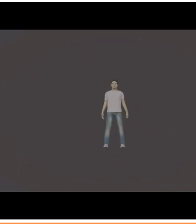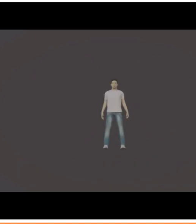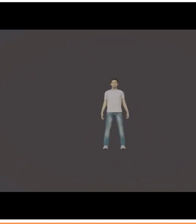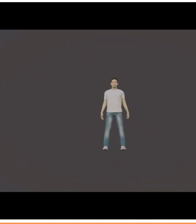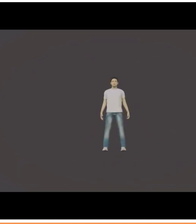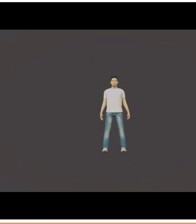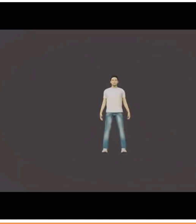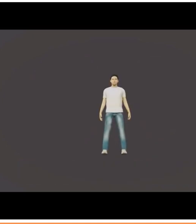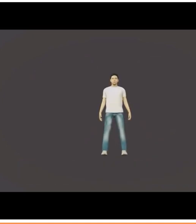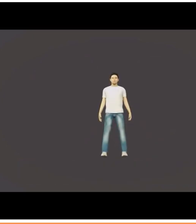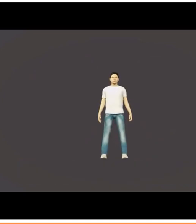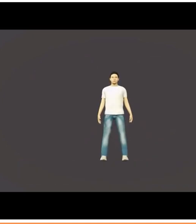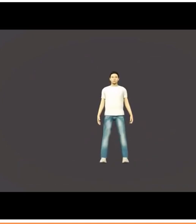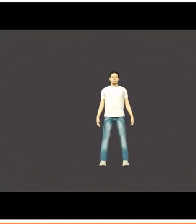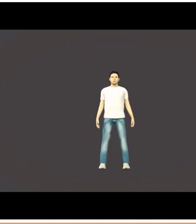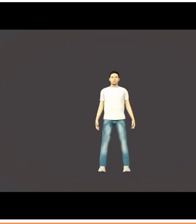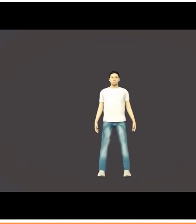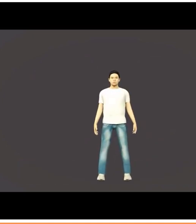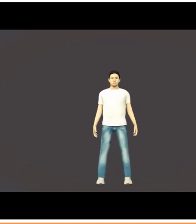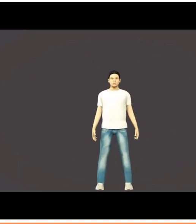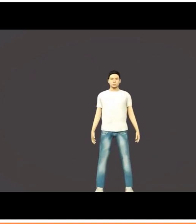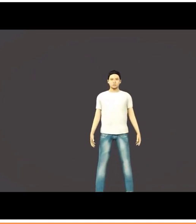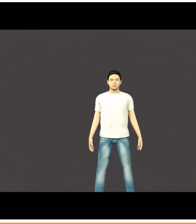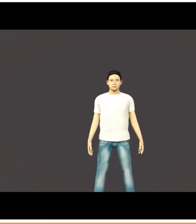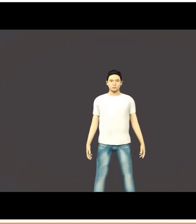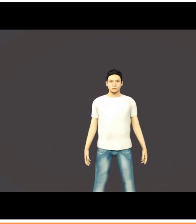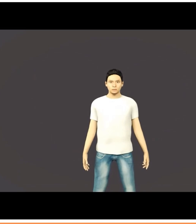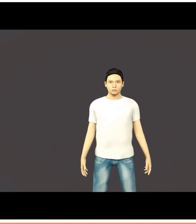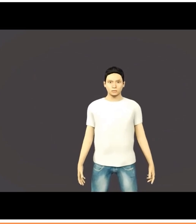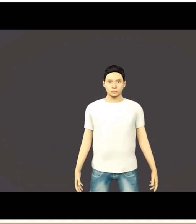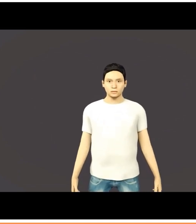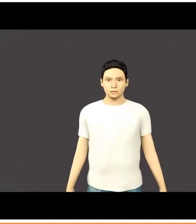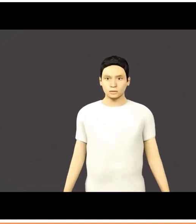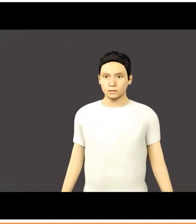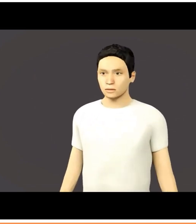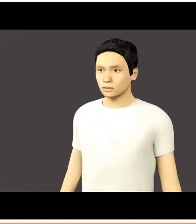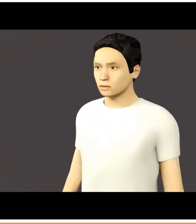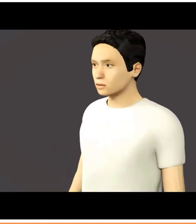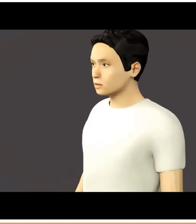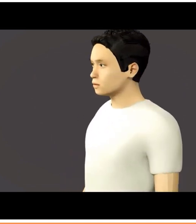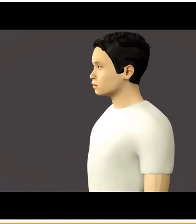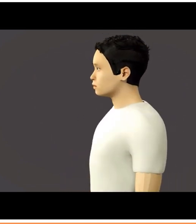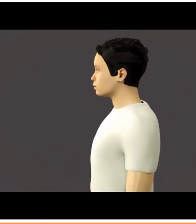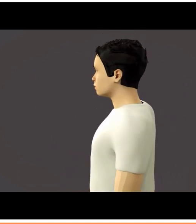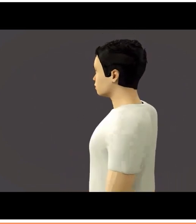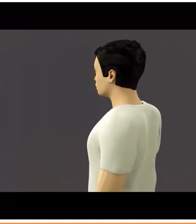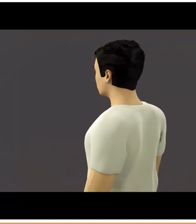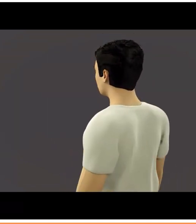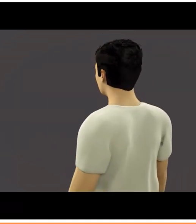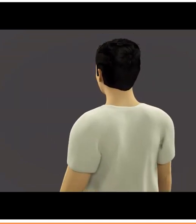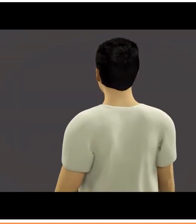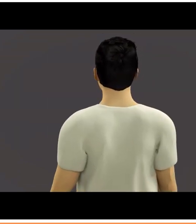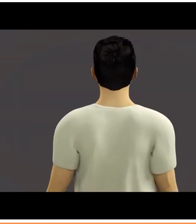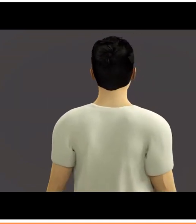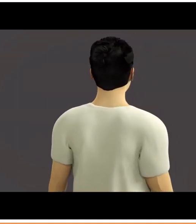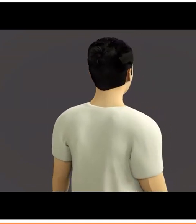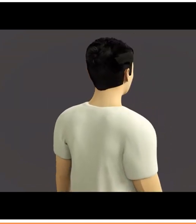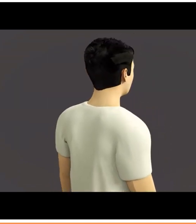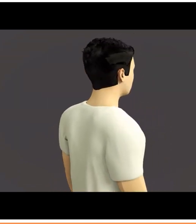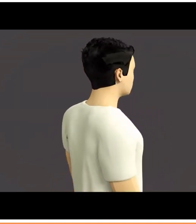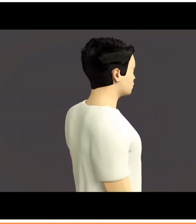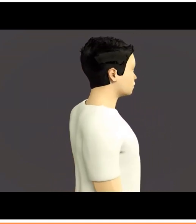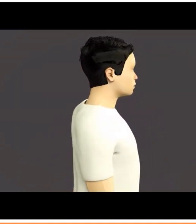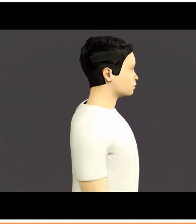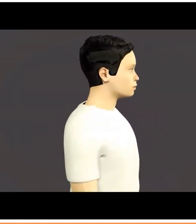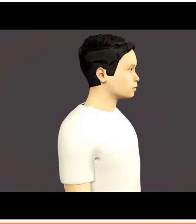O ouvido é o órgão responsável pela audição e pelo equilíbrio. Ele percebe os sons e envia a informação para o cérebro